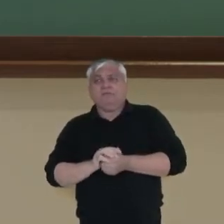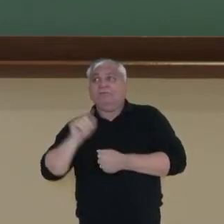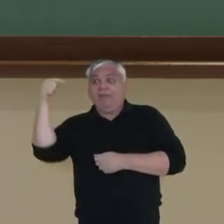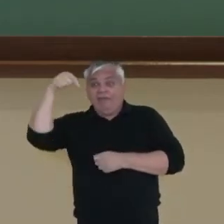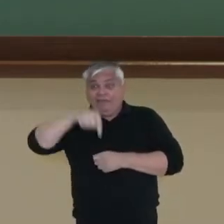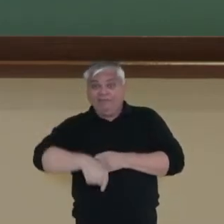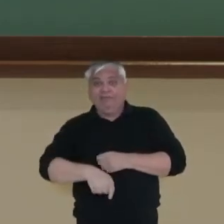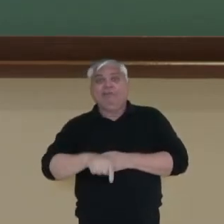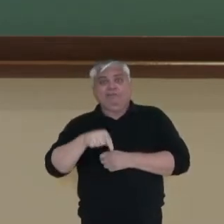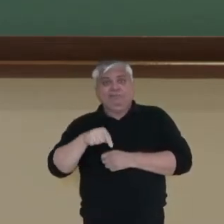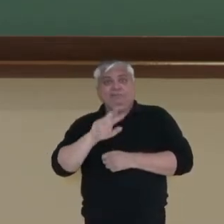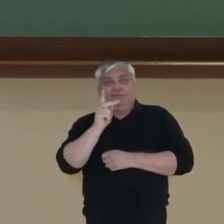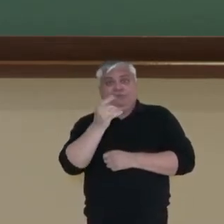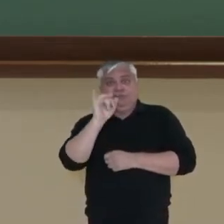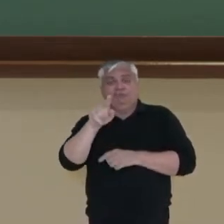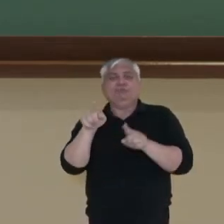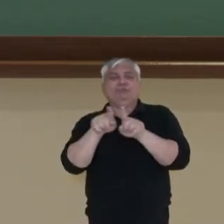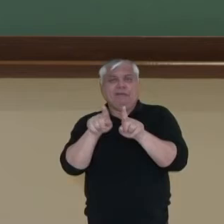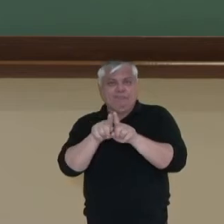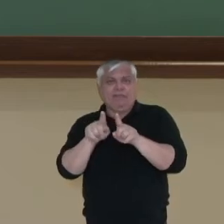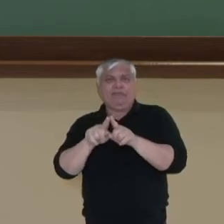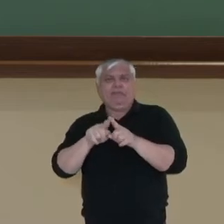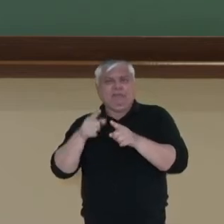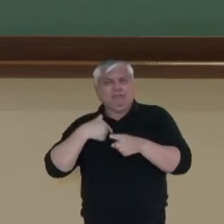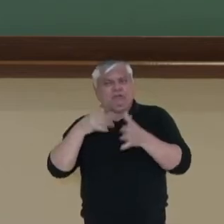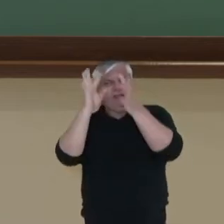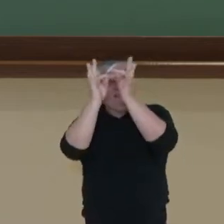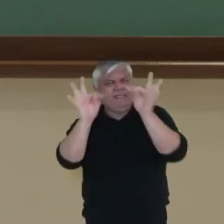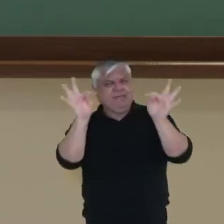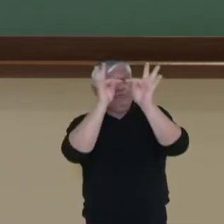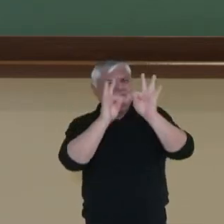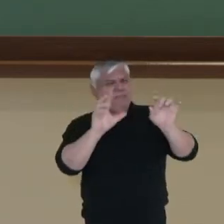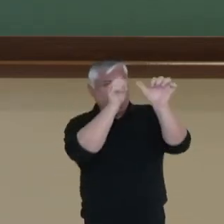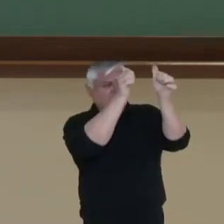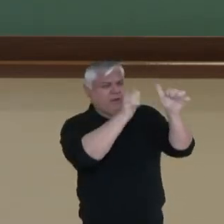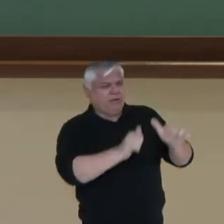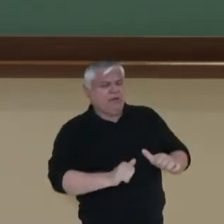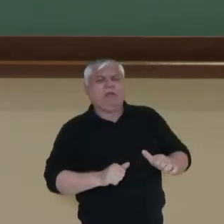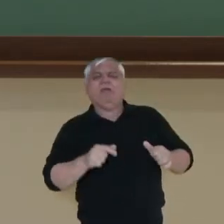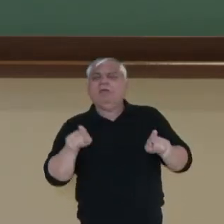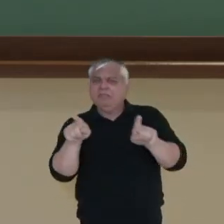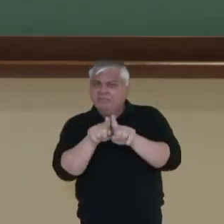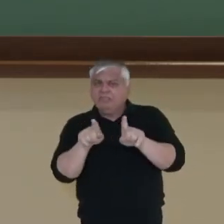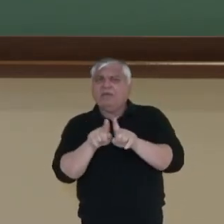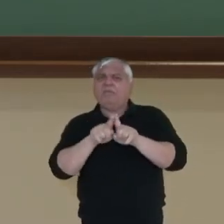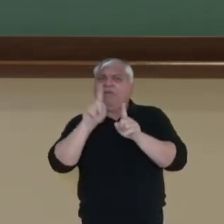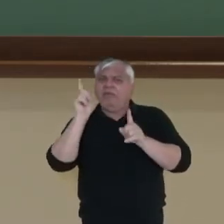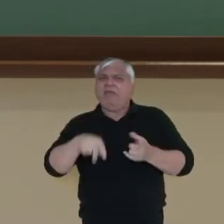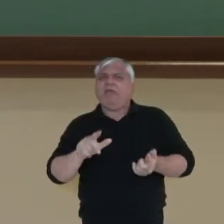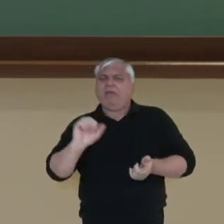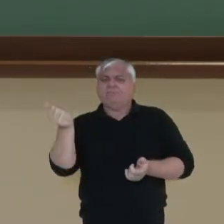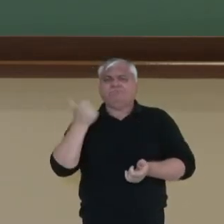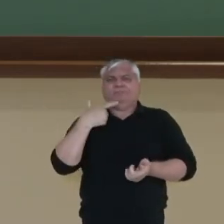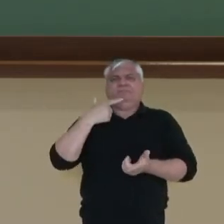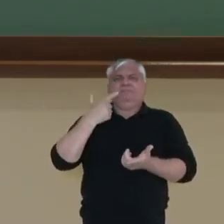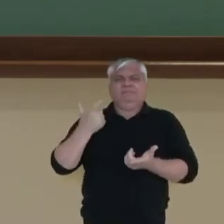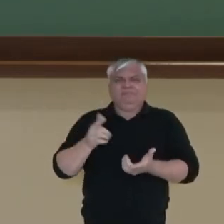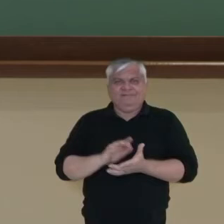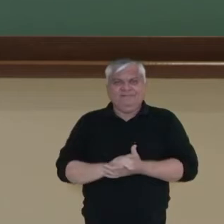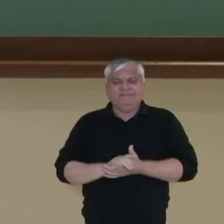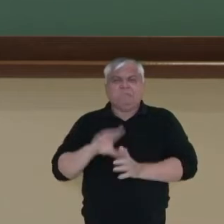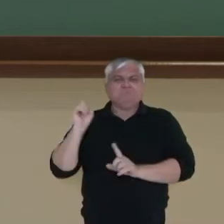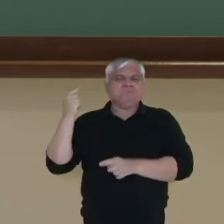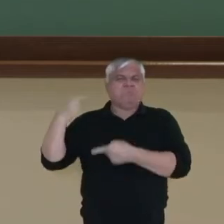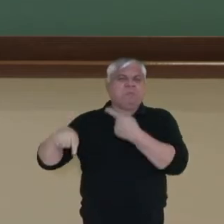ofensa. Então os atritos vão sendo crescentes naquela região desde o início do século XX. Com o fim